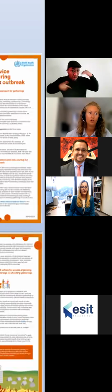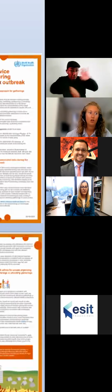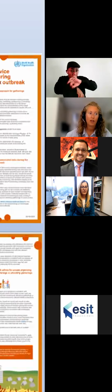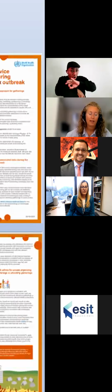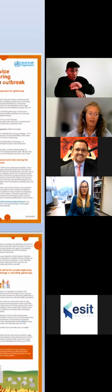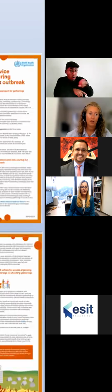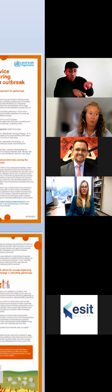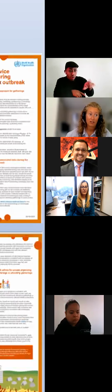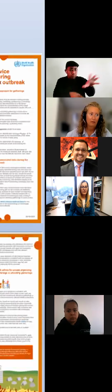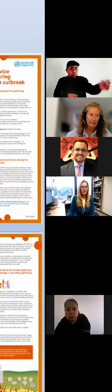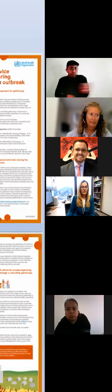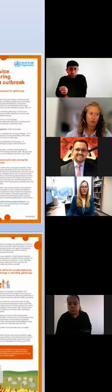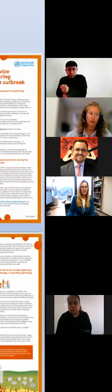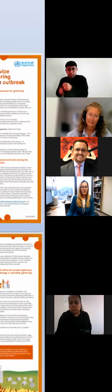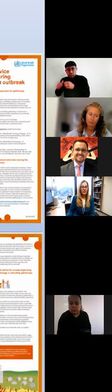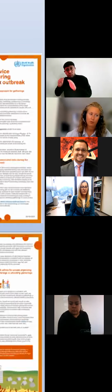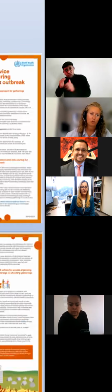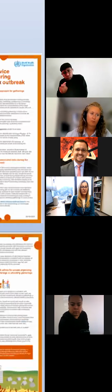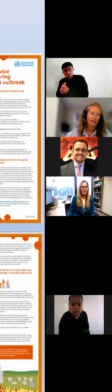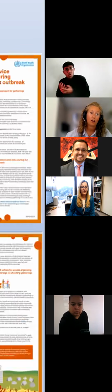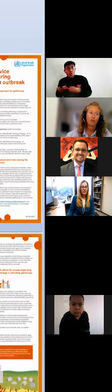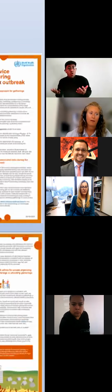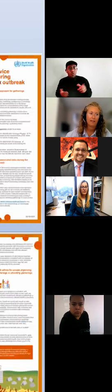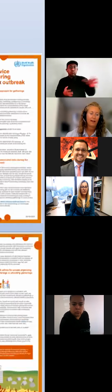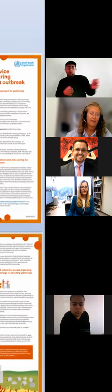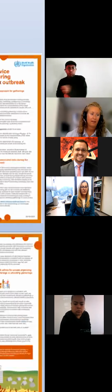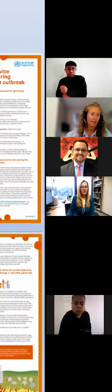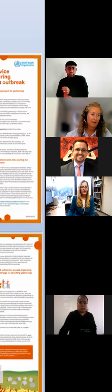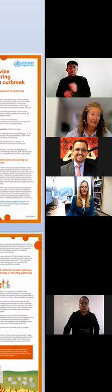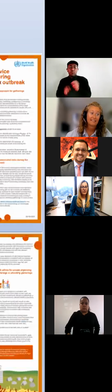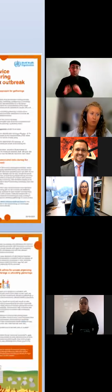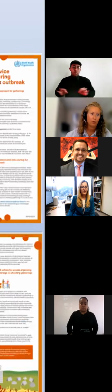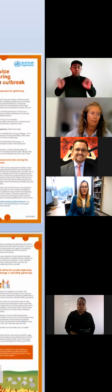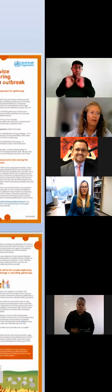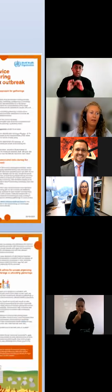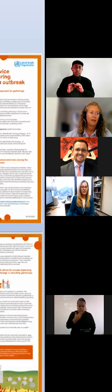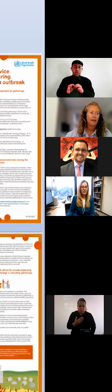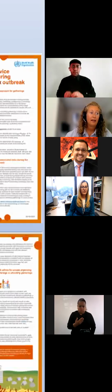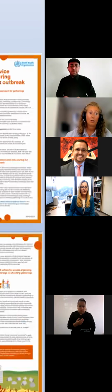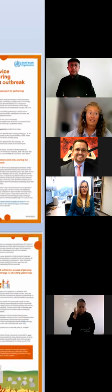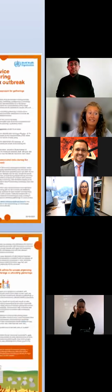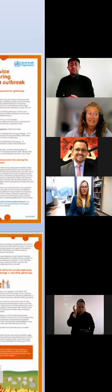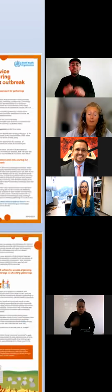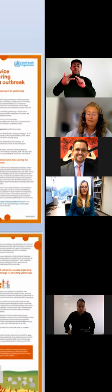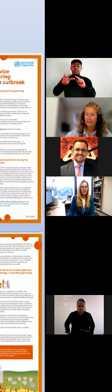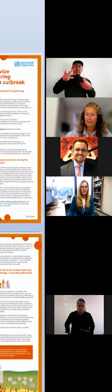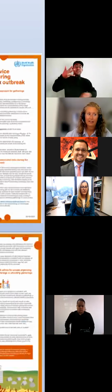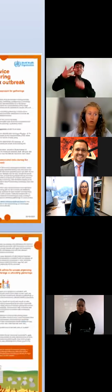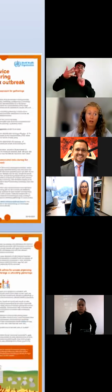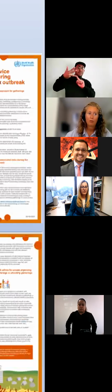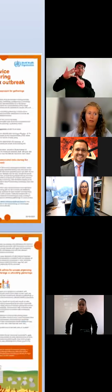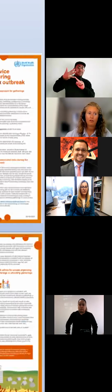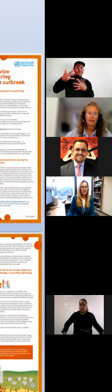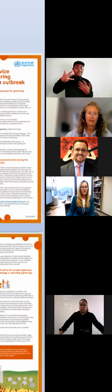tratamento rápido, se é que se identifica durante o evento um caso clínico e assim possamos manejar de maneira segura. A